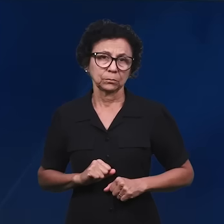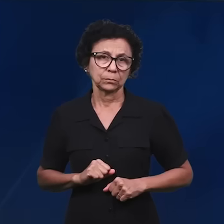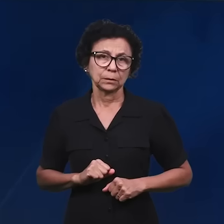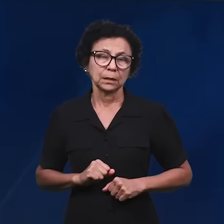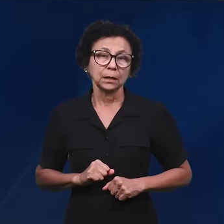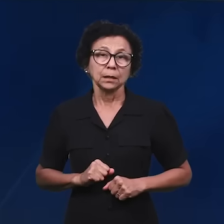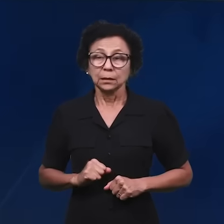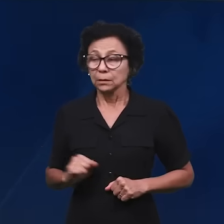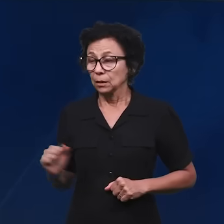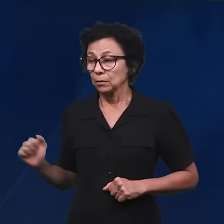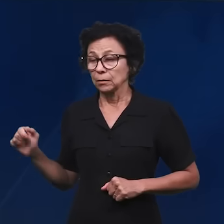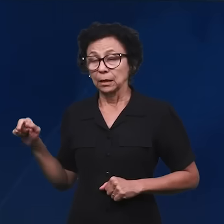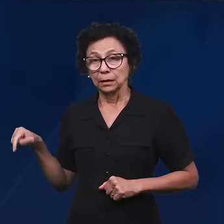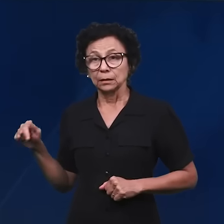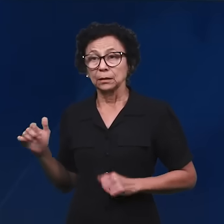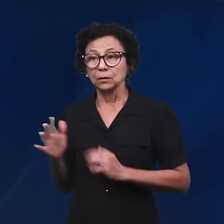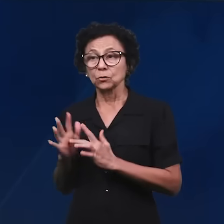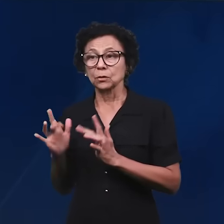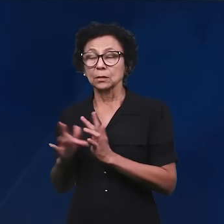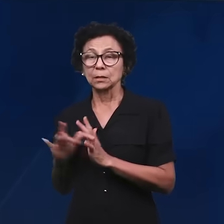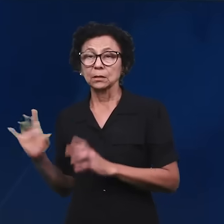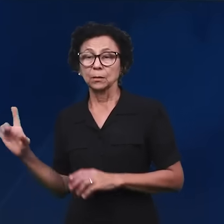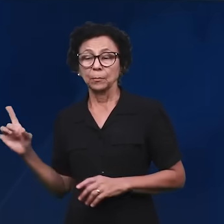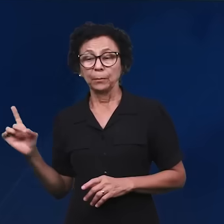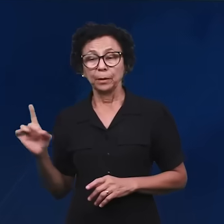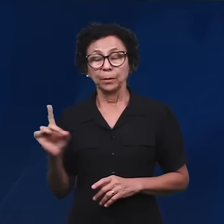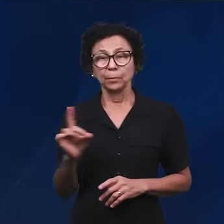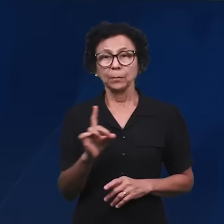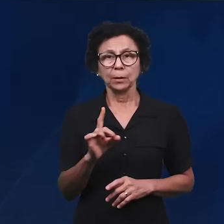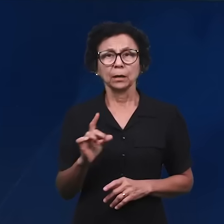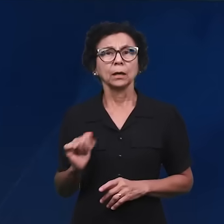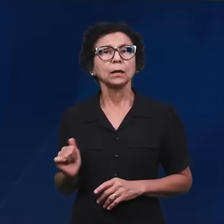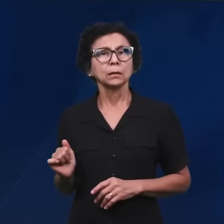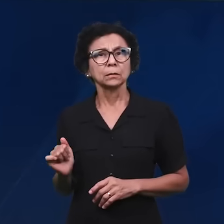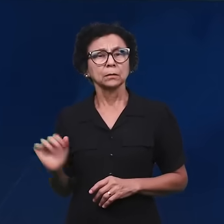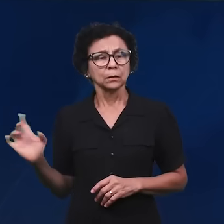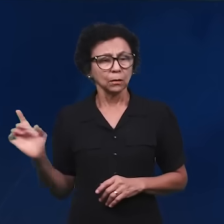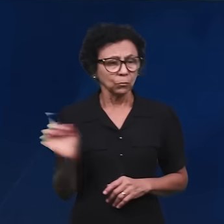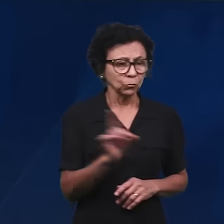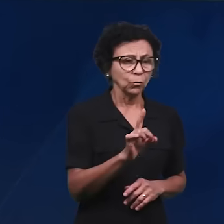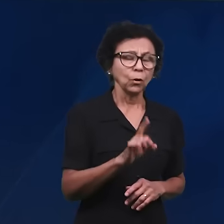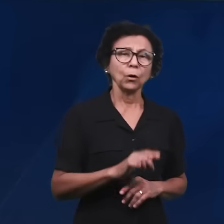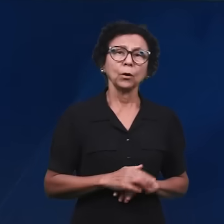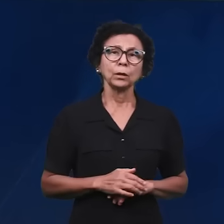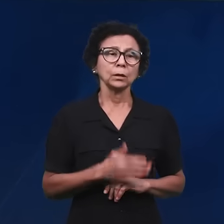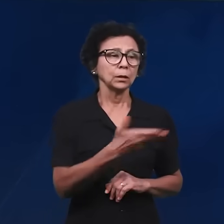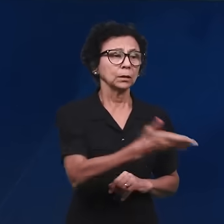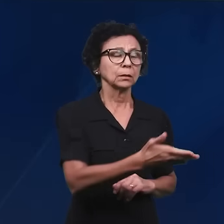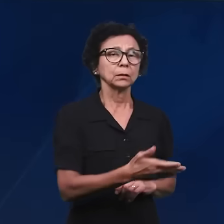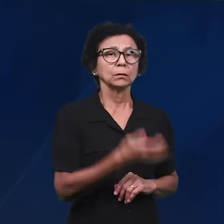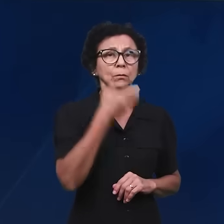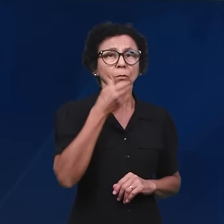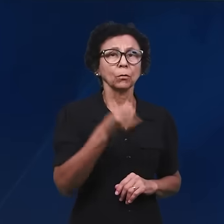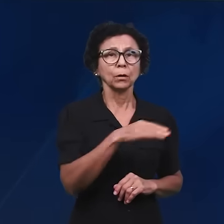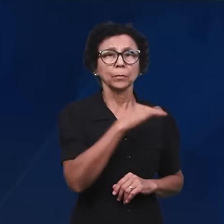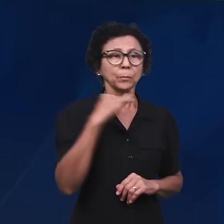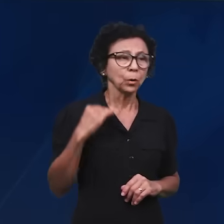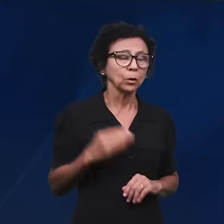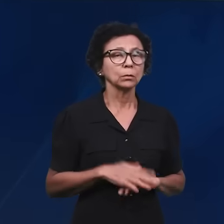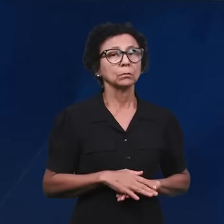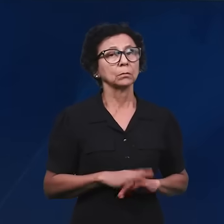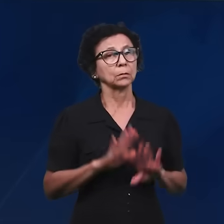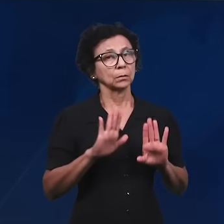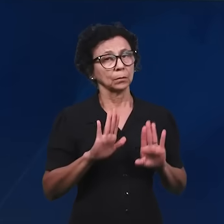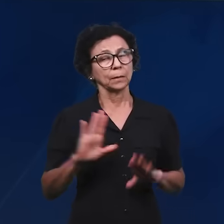O texto diz que Jesus soube da enfermidade e ficou ali mais 2 dias, depois foi. Imagina o desespero. Morreu Lázaro,